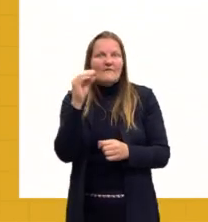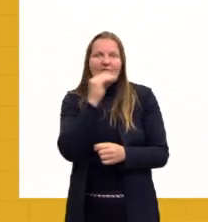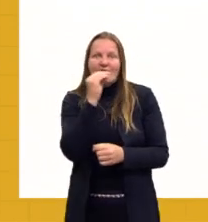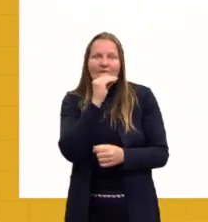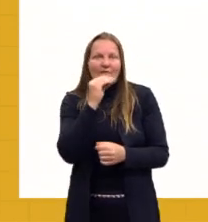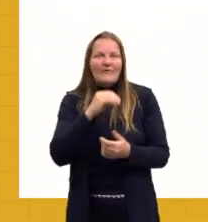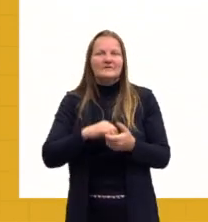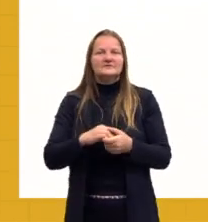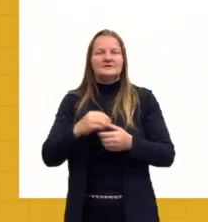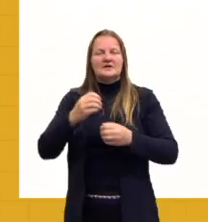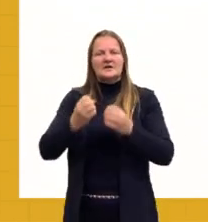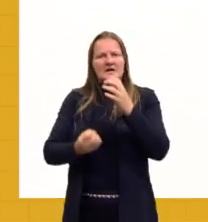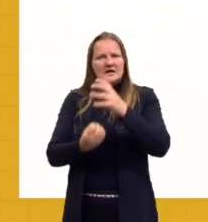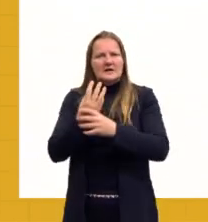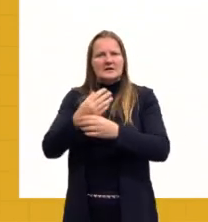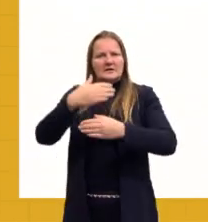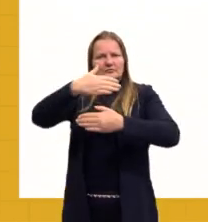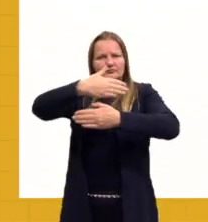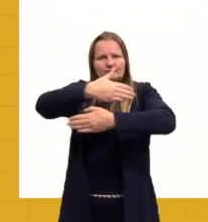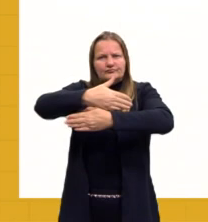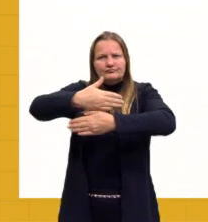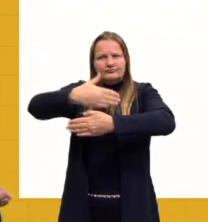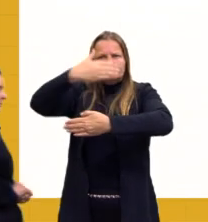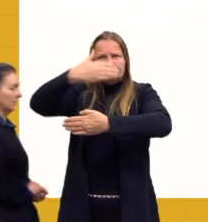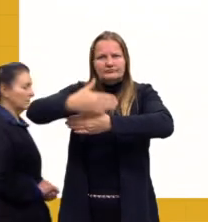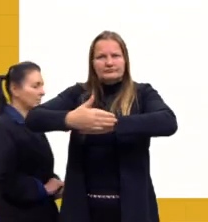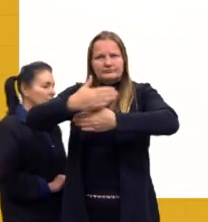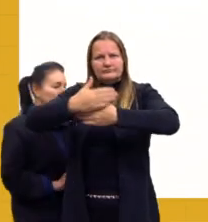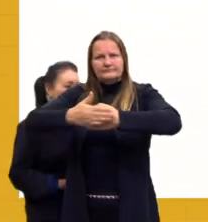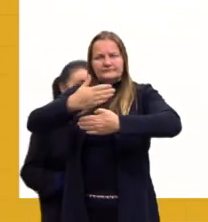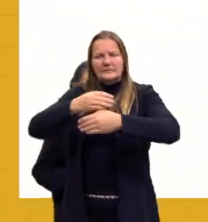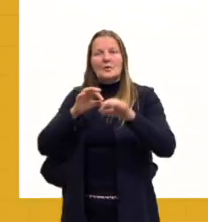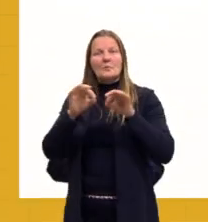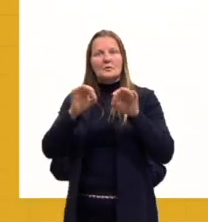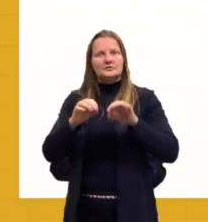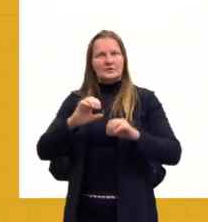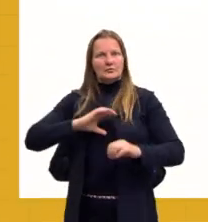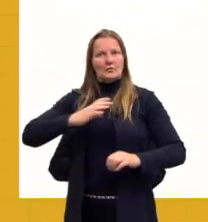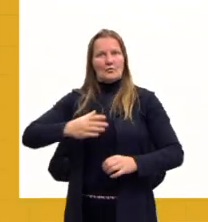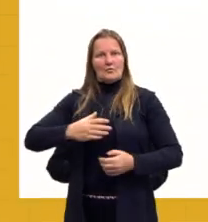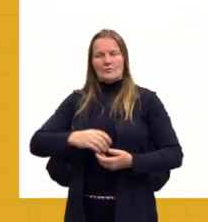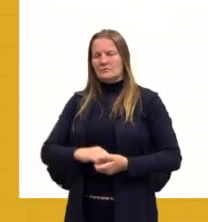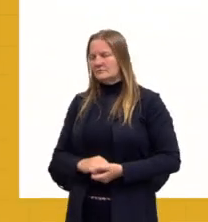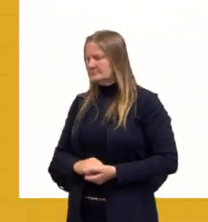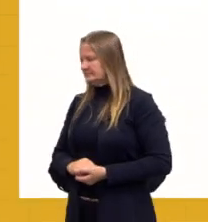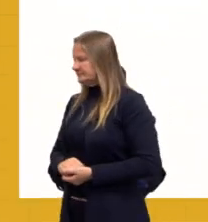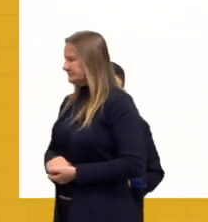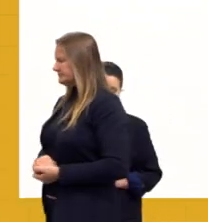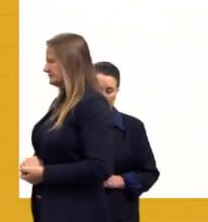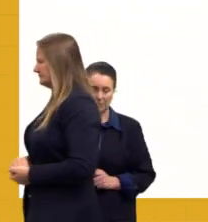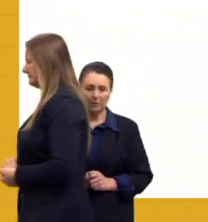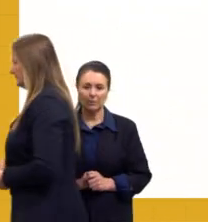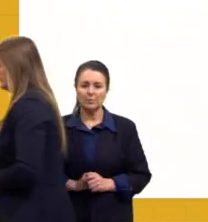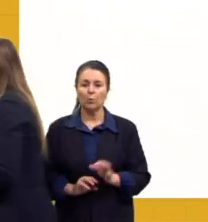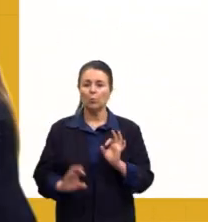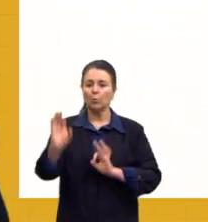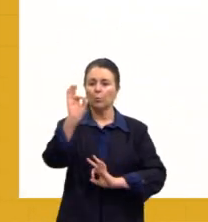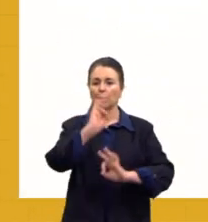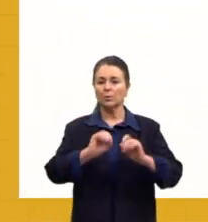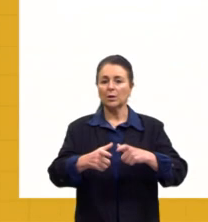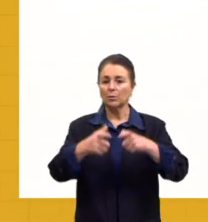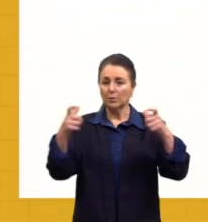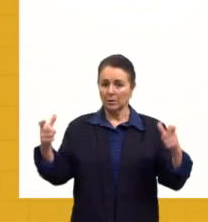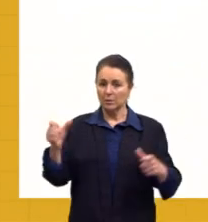esse essa grande de Barreto é um projeto extremamente audacioso extremamente grande né vai